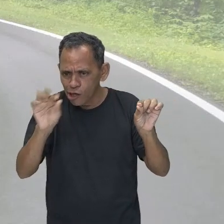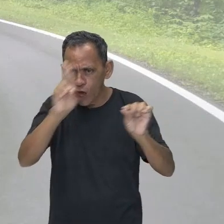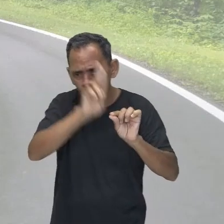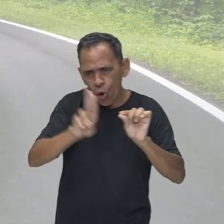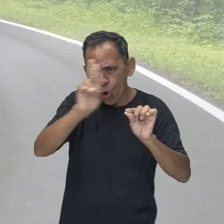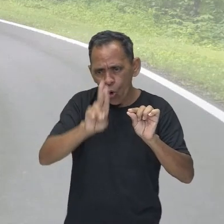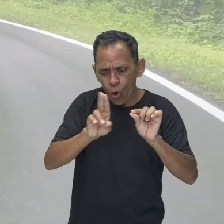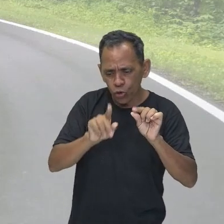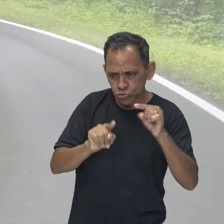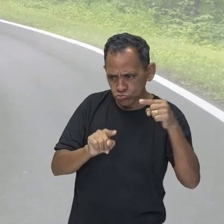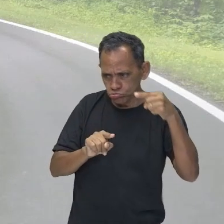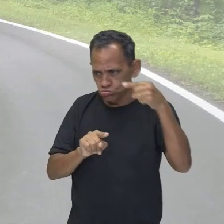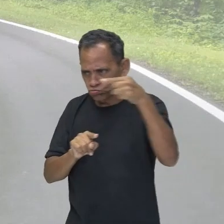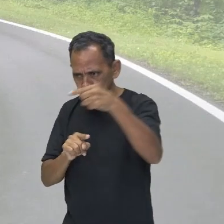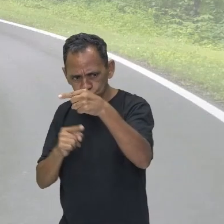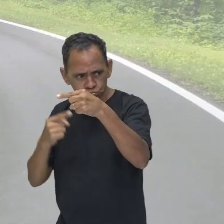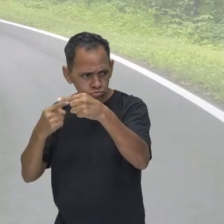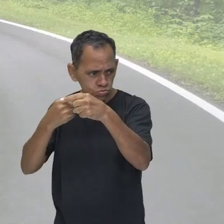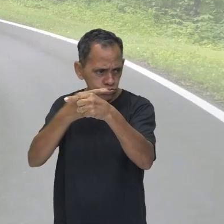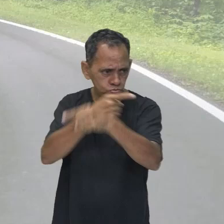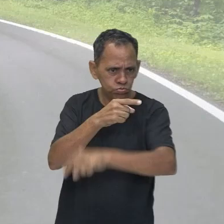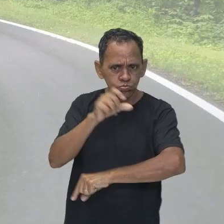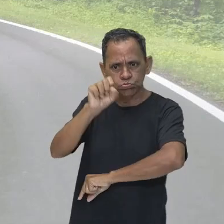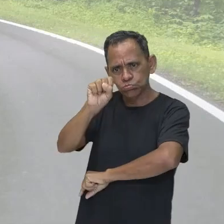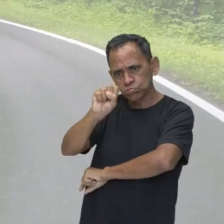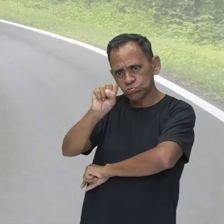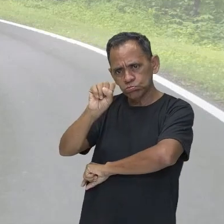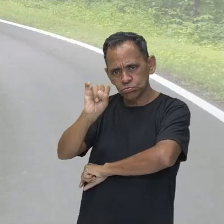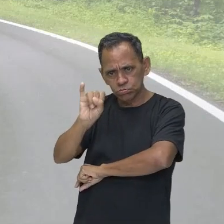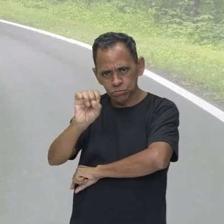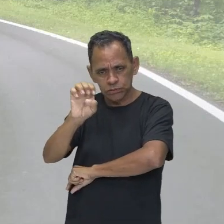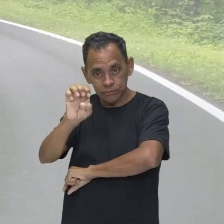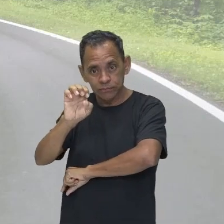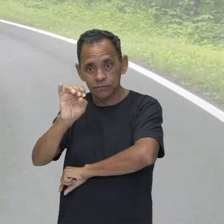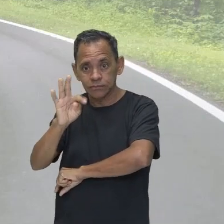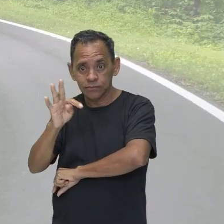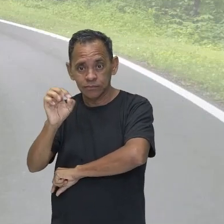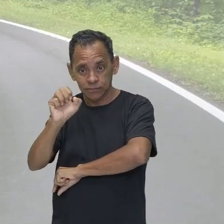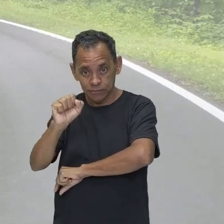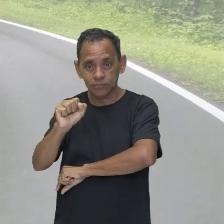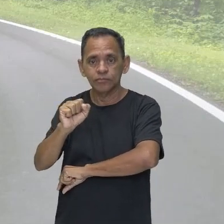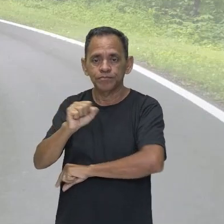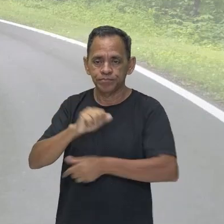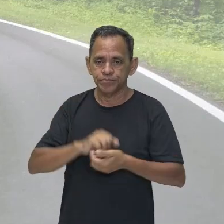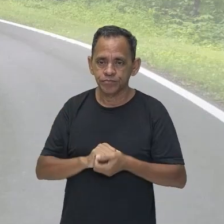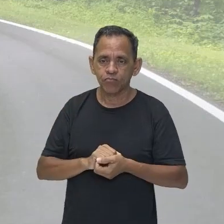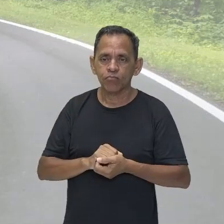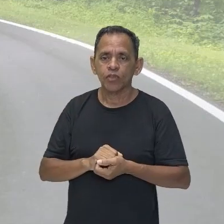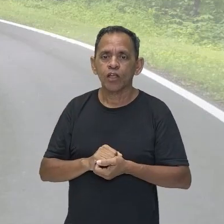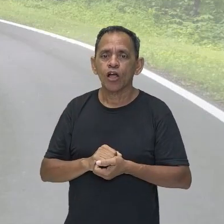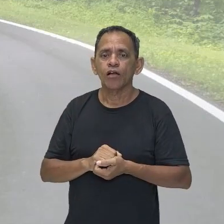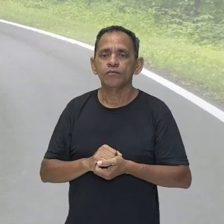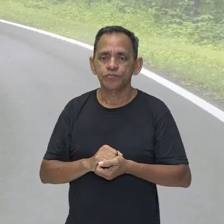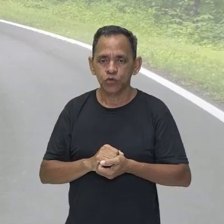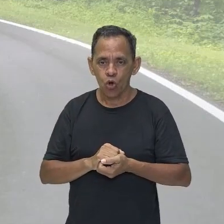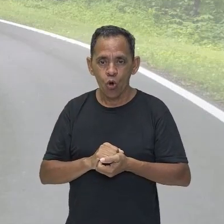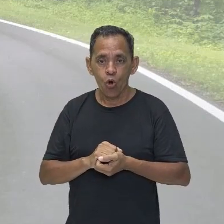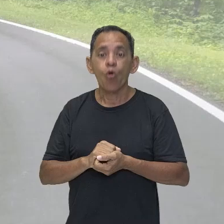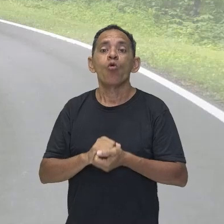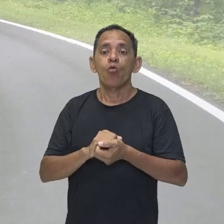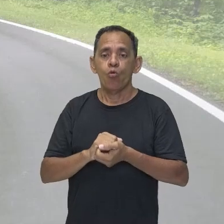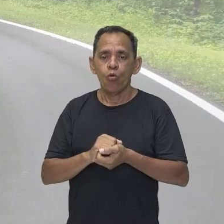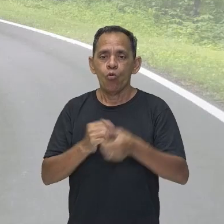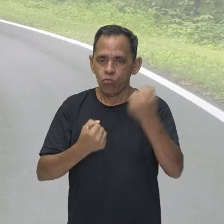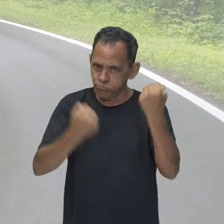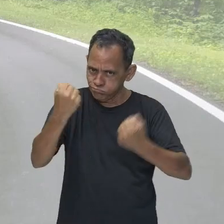aí. Fez a seta? Agora desenha um móvel aí. O móvel com a frente do carro apontando para o mesmo sentido que a